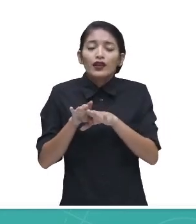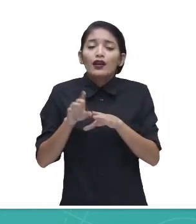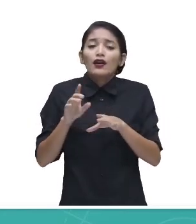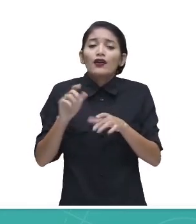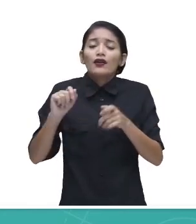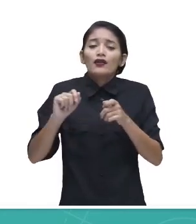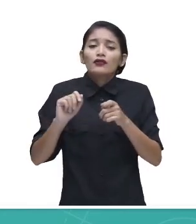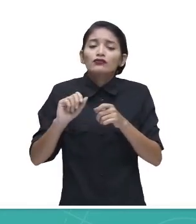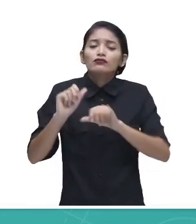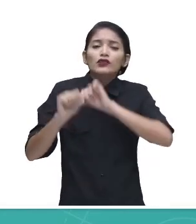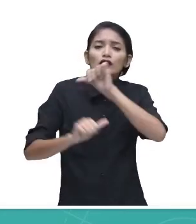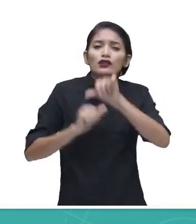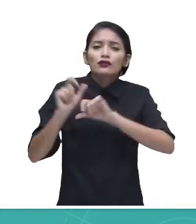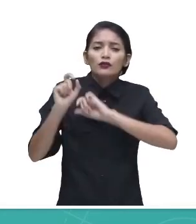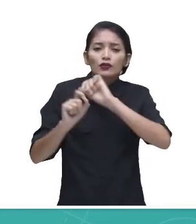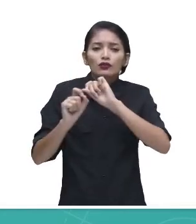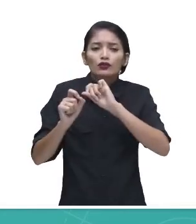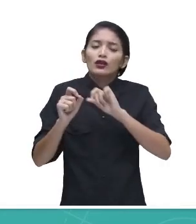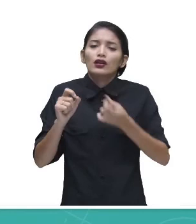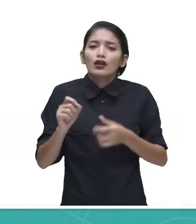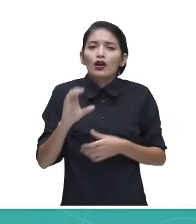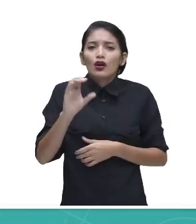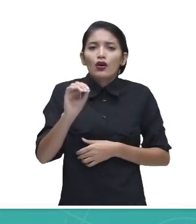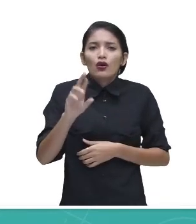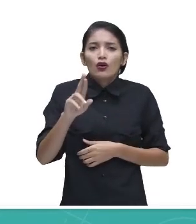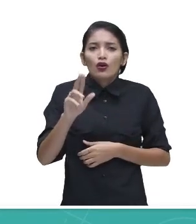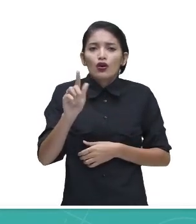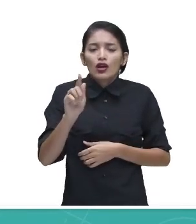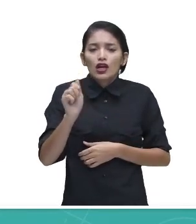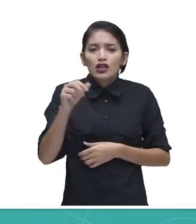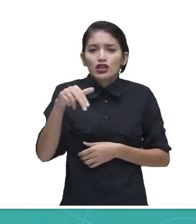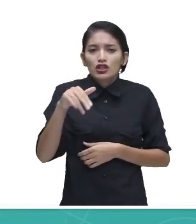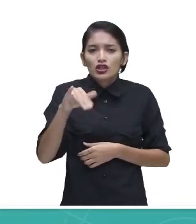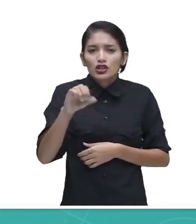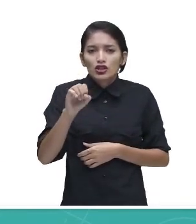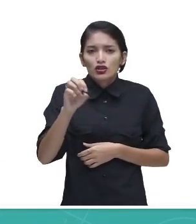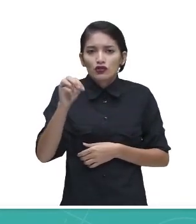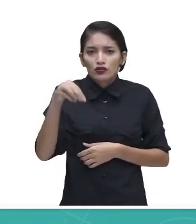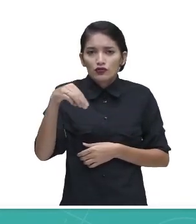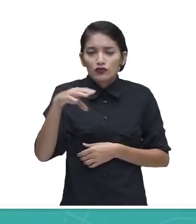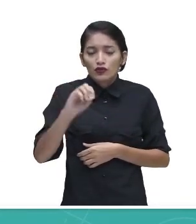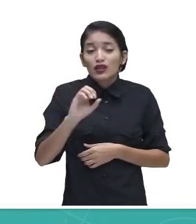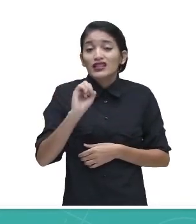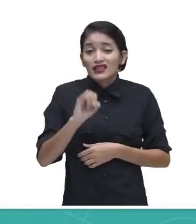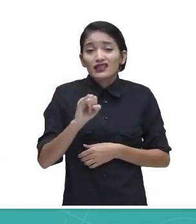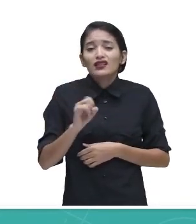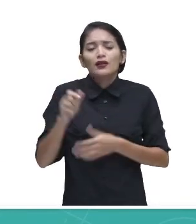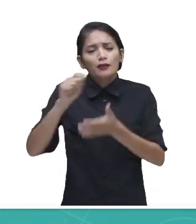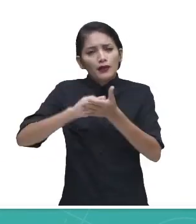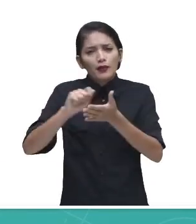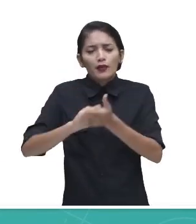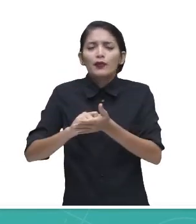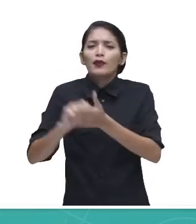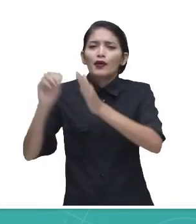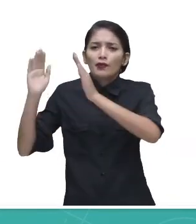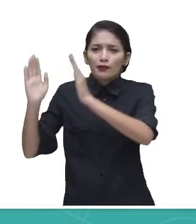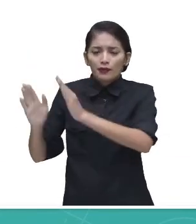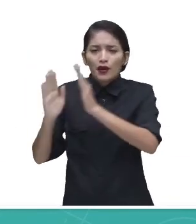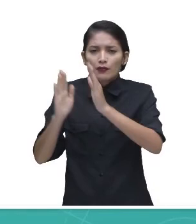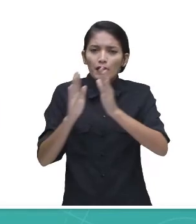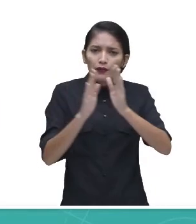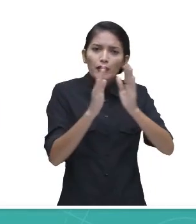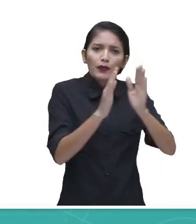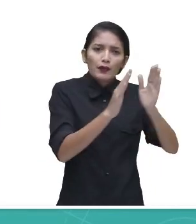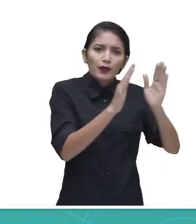vão formar o organismo. Então, se você escreveu nessa ordem,